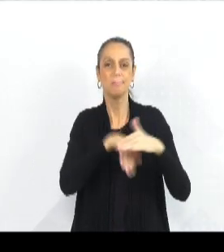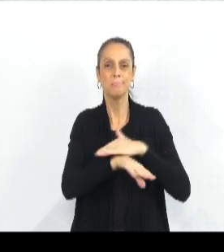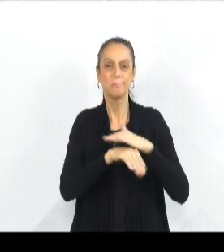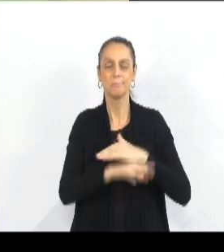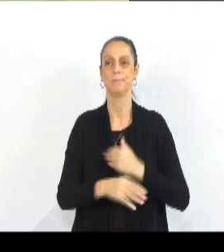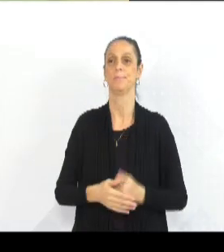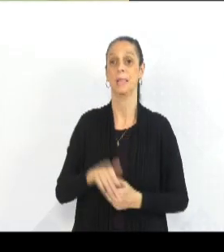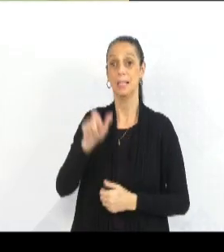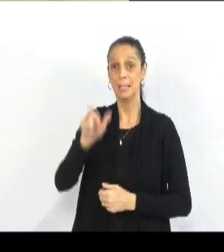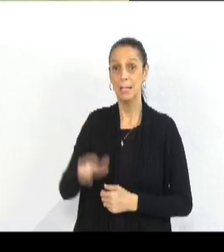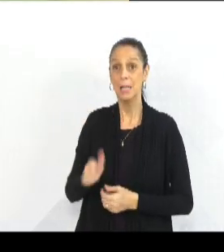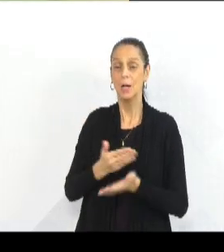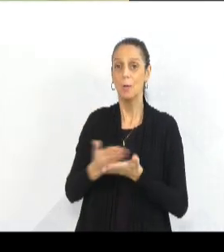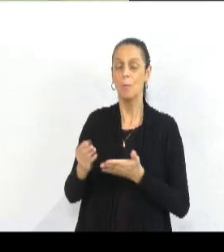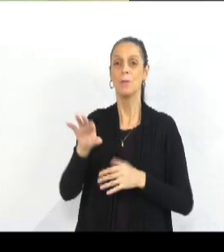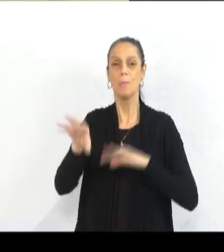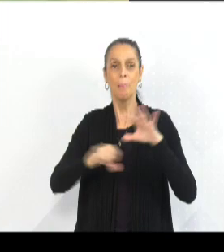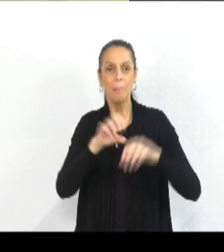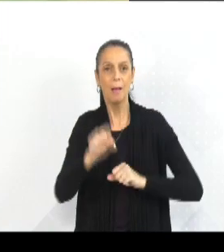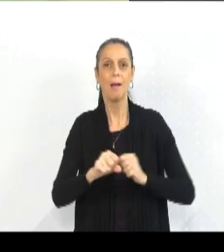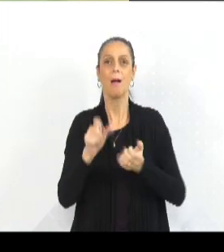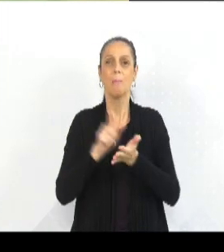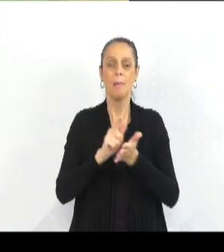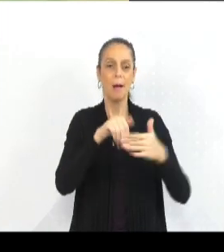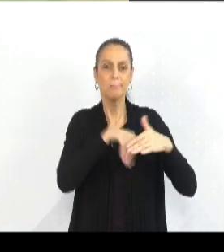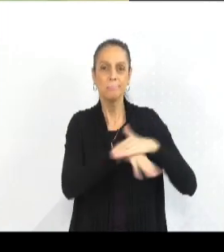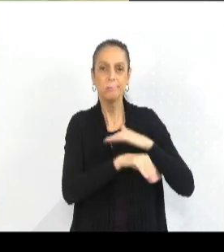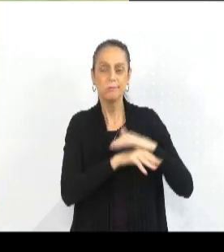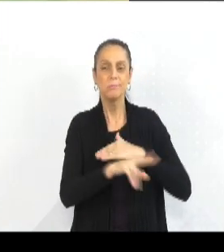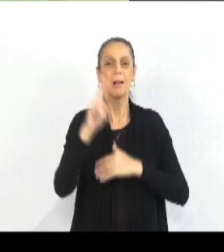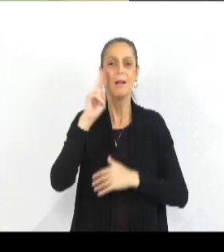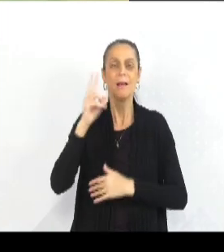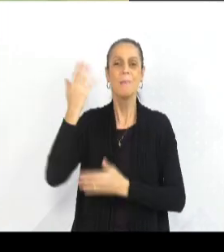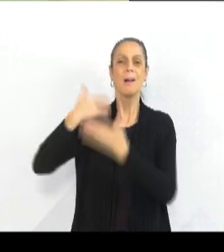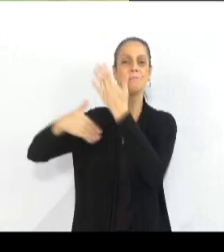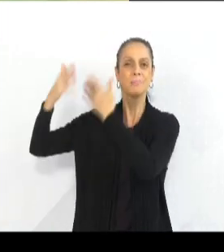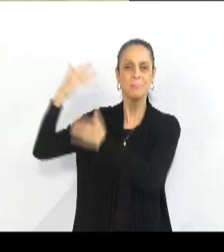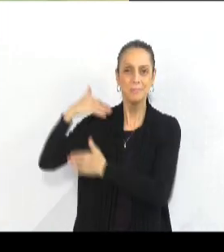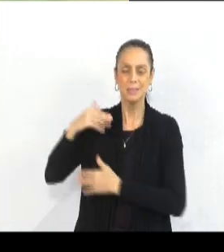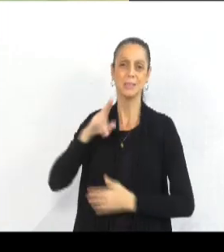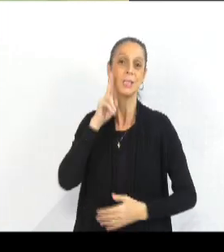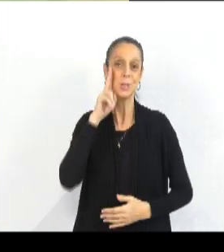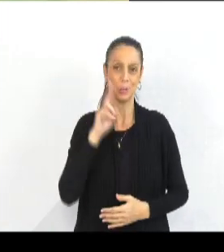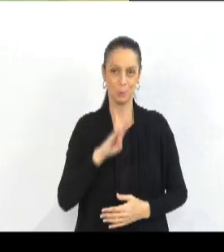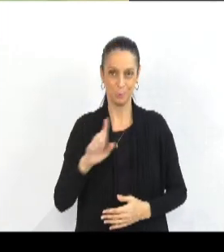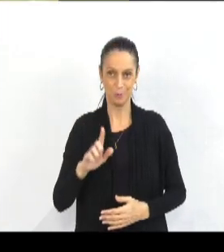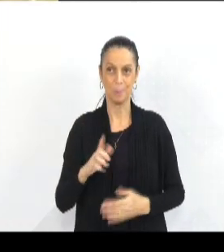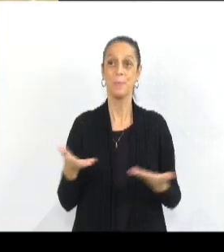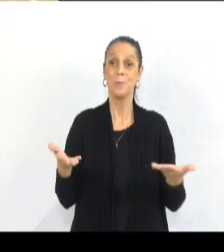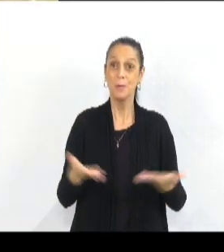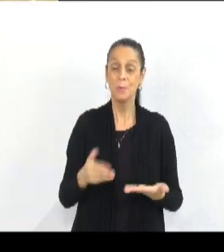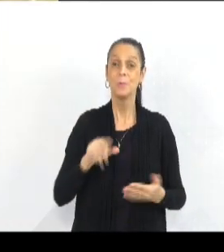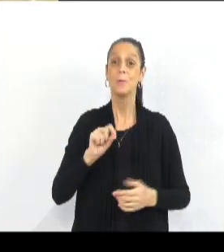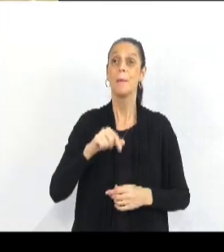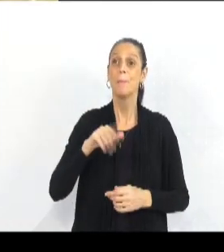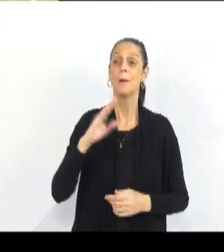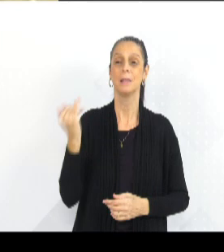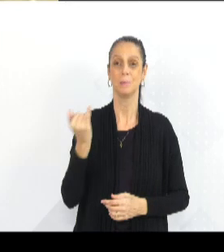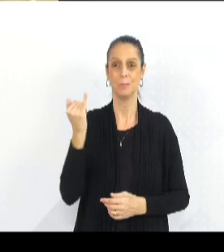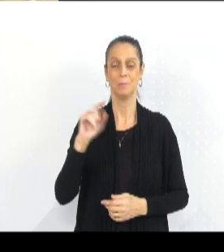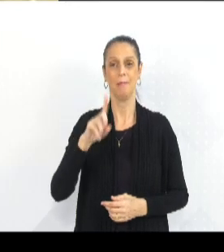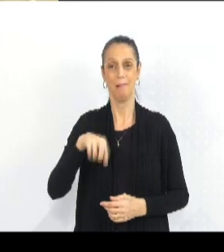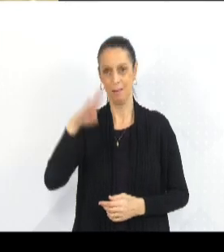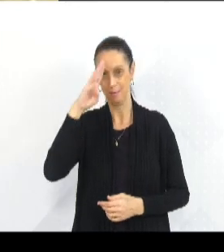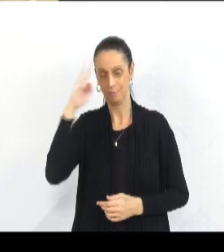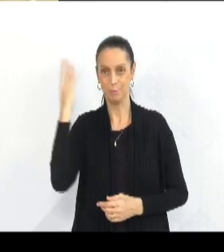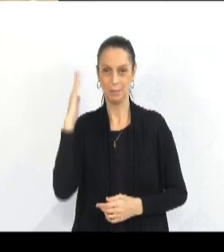iniciou a preservação da memória de nossa região. O mais importante, hoje, além do nosso Exército ter contribuído